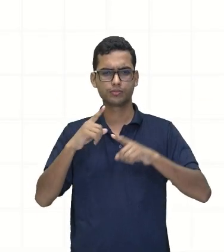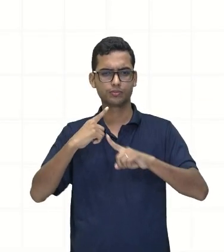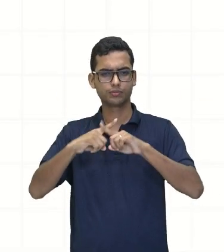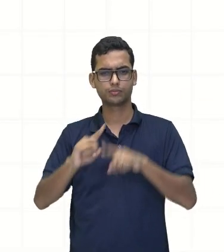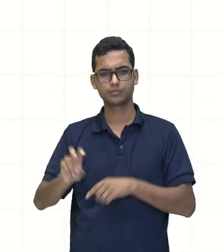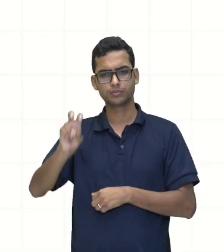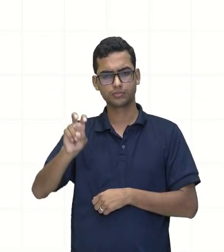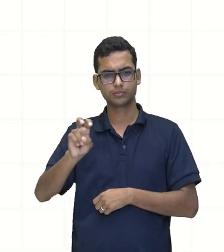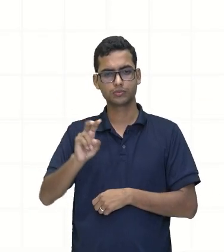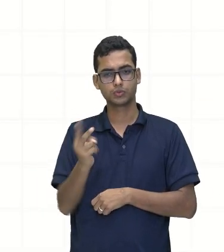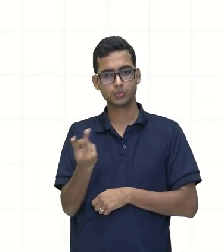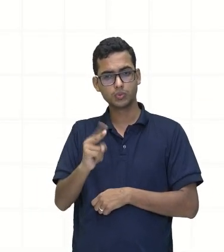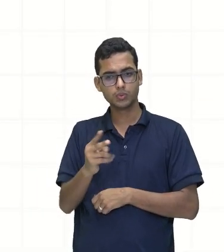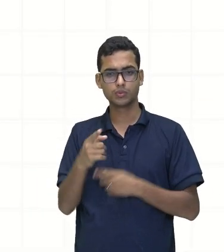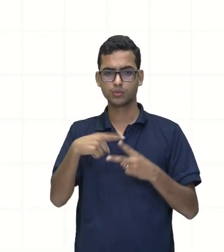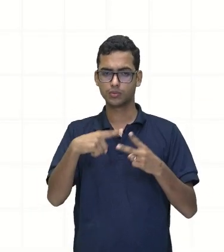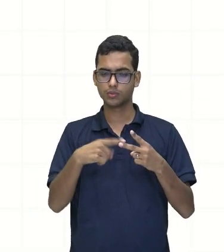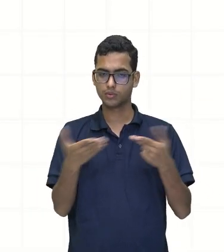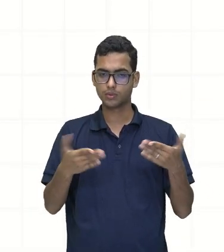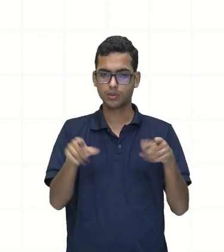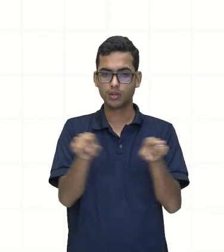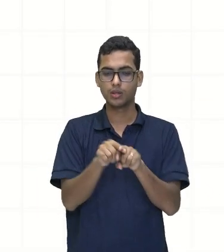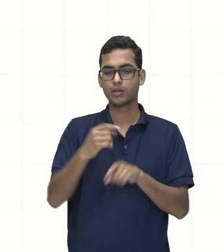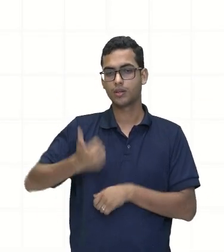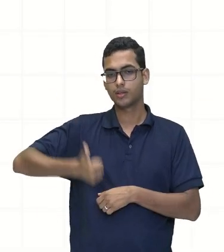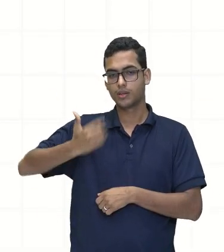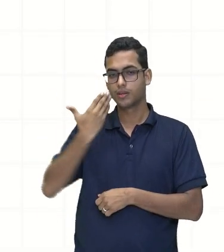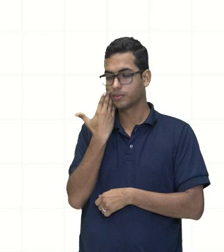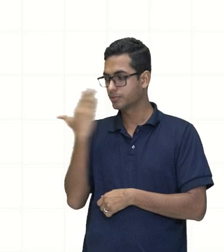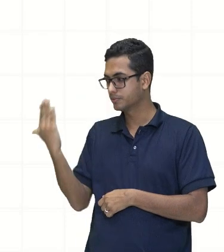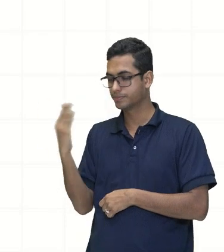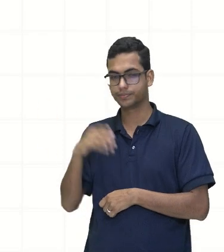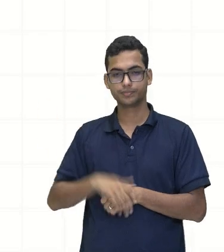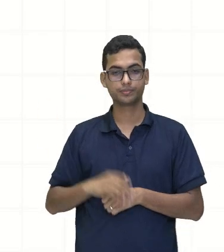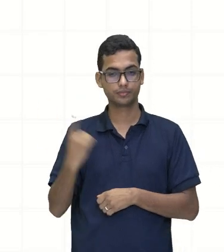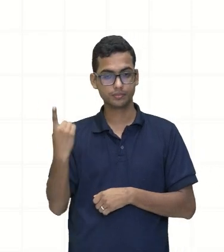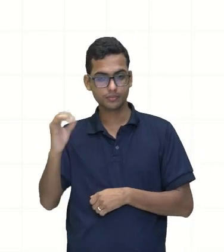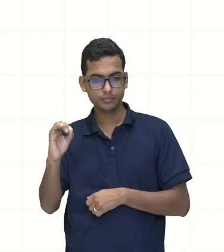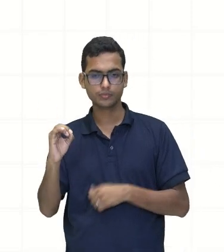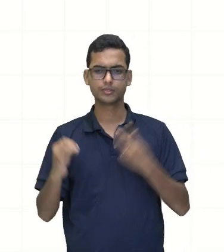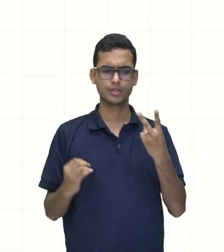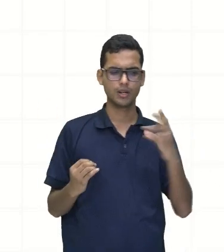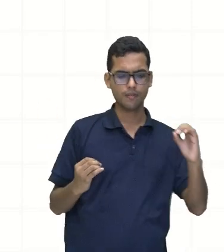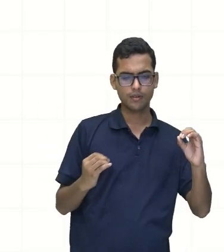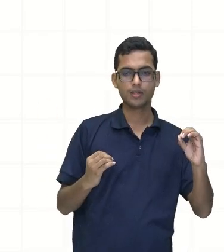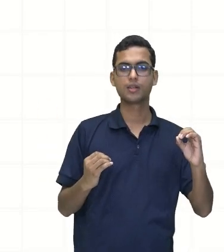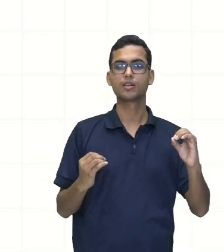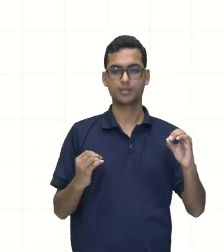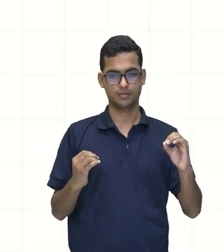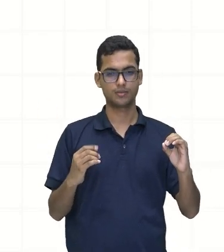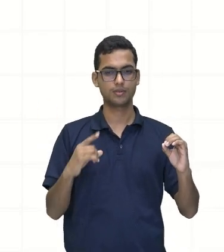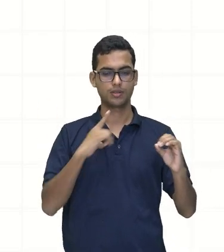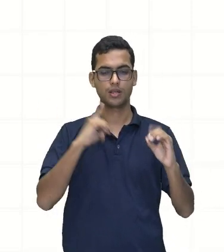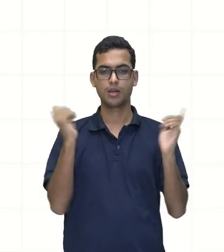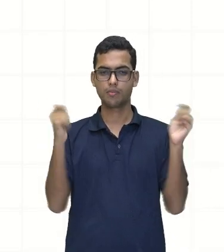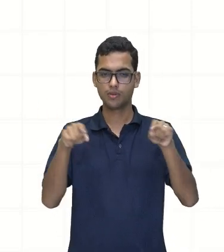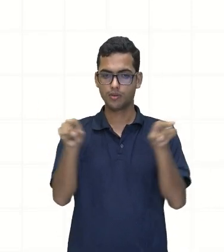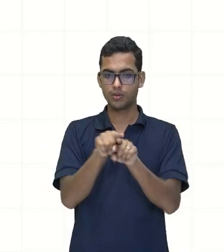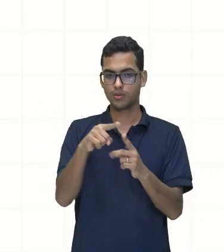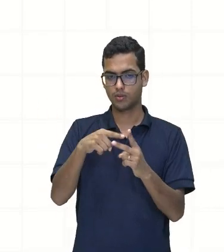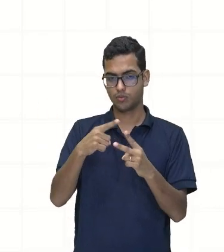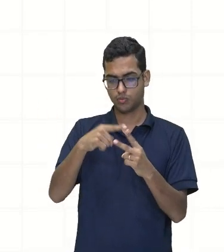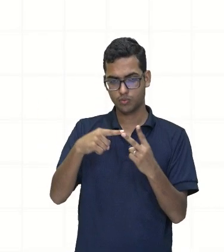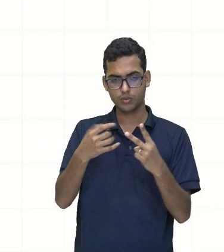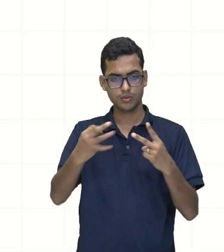duas coisas. Porém, a gente vê que tanto o 10 como o 20 são as duas coisas. Então,